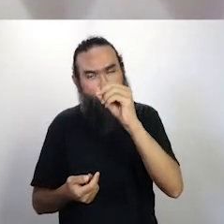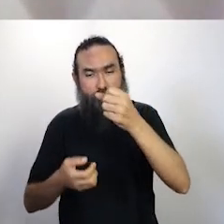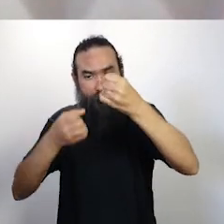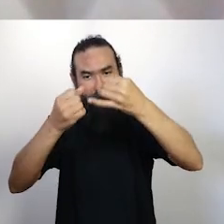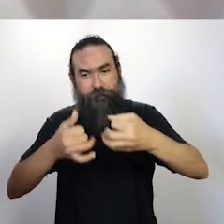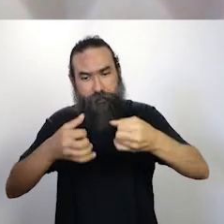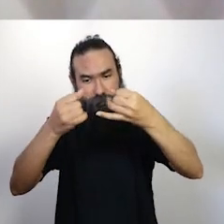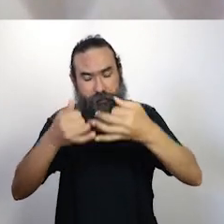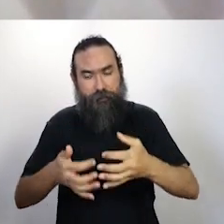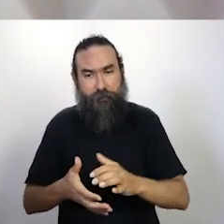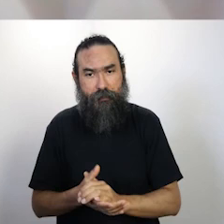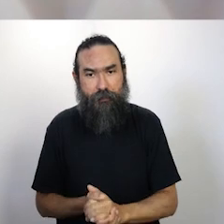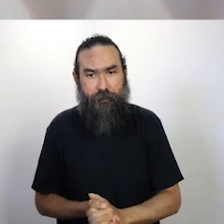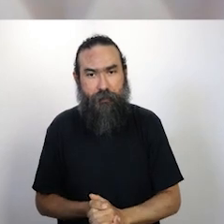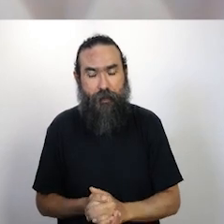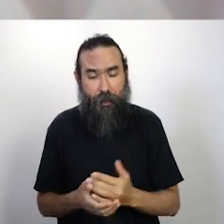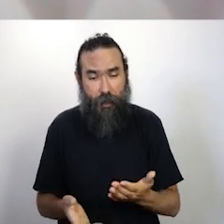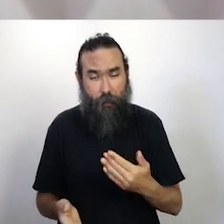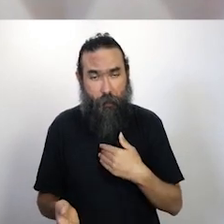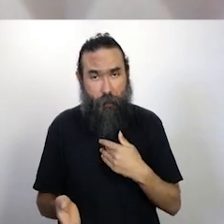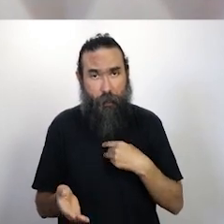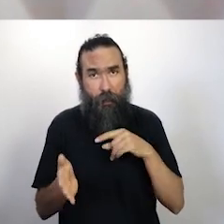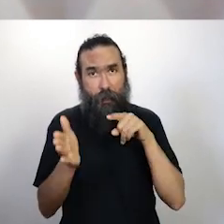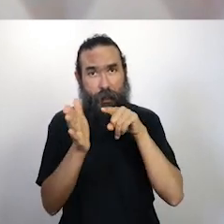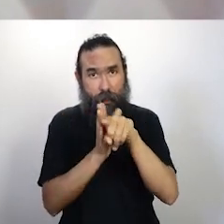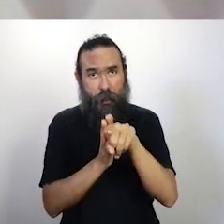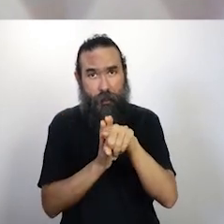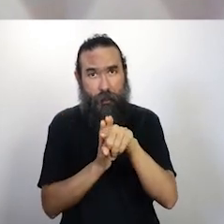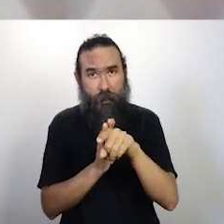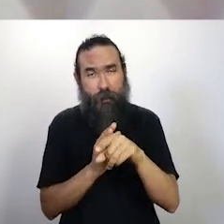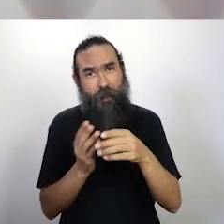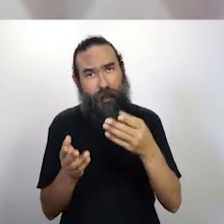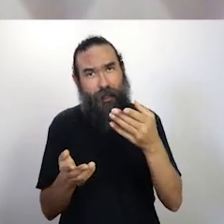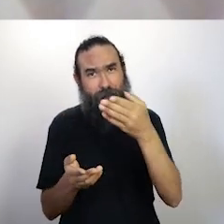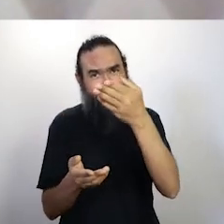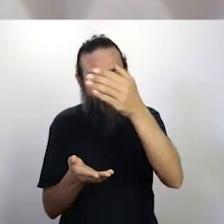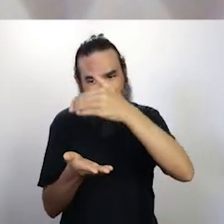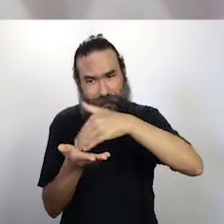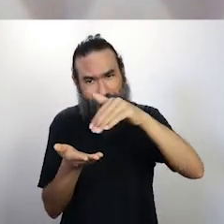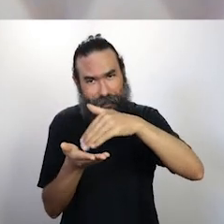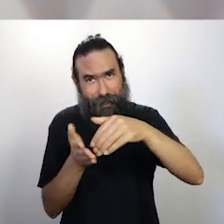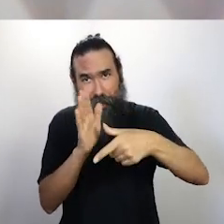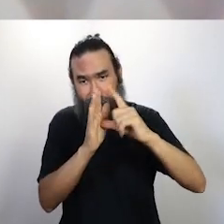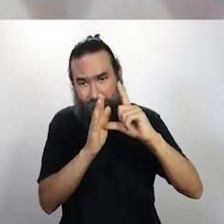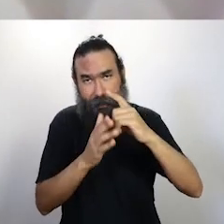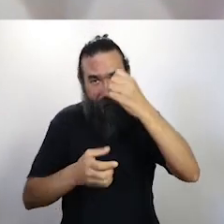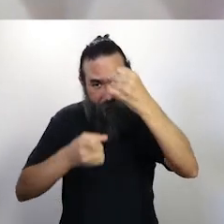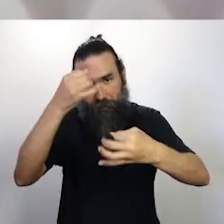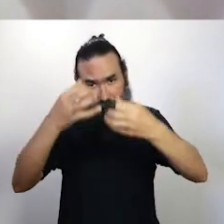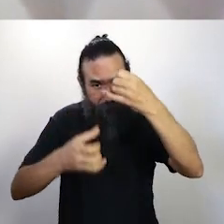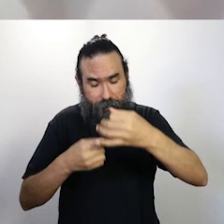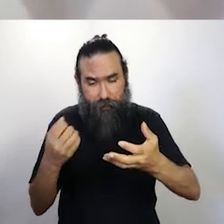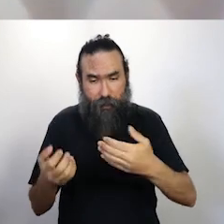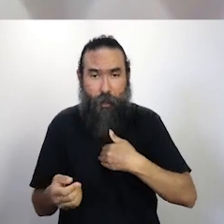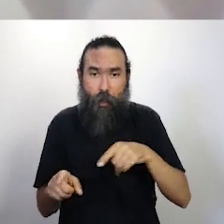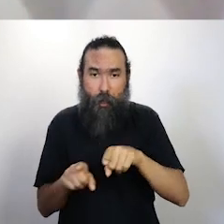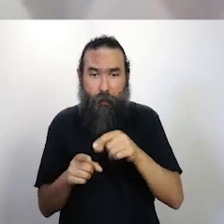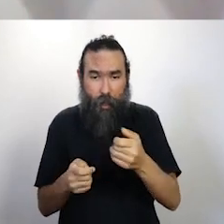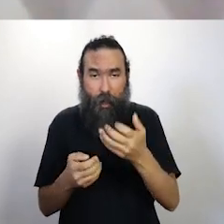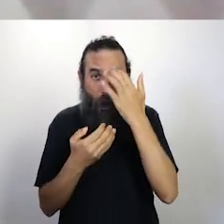pergunta é porque até pela fala do secretário que agradeceu a participação da UFG em estar